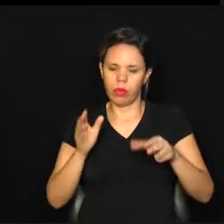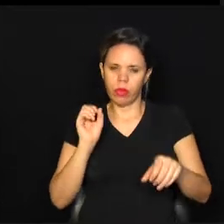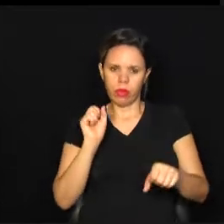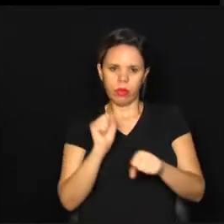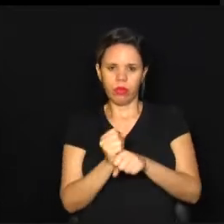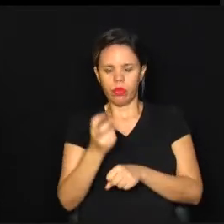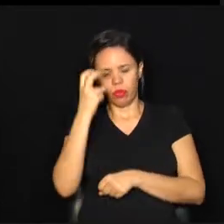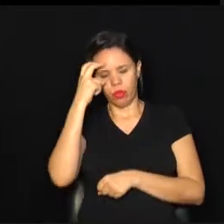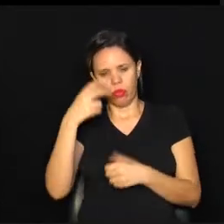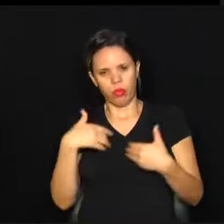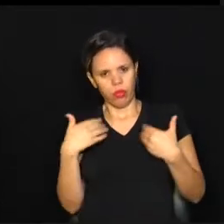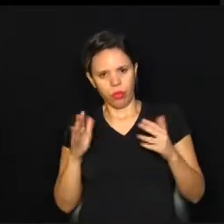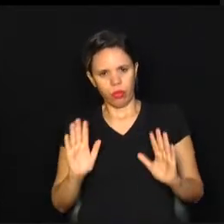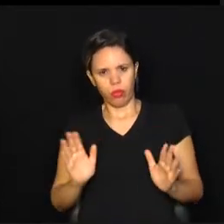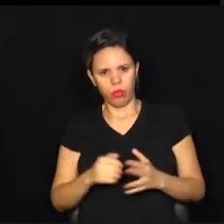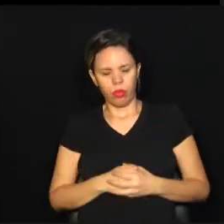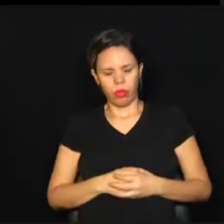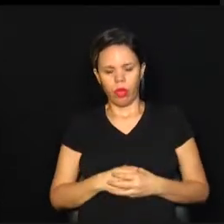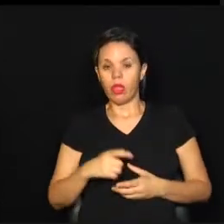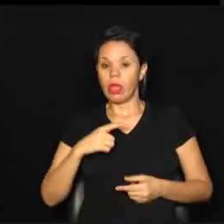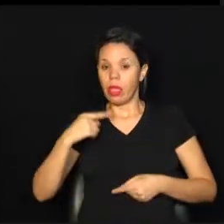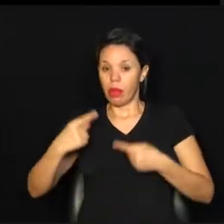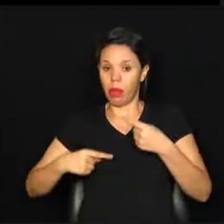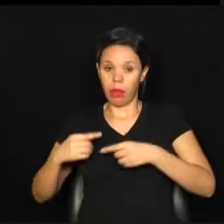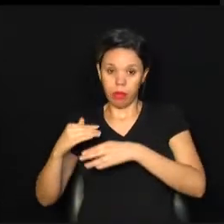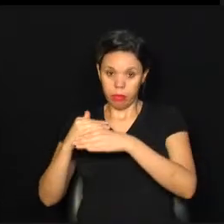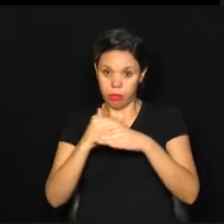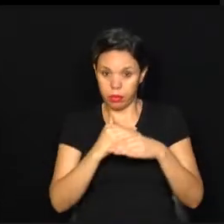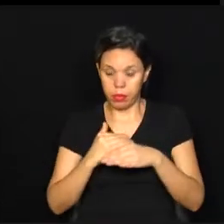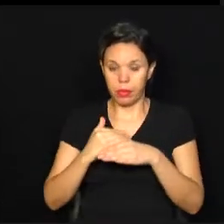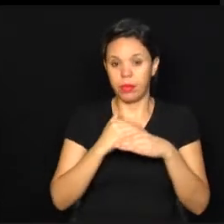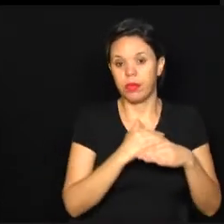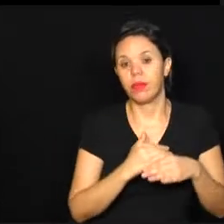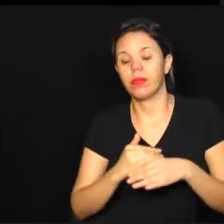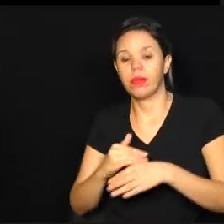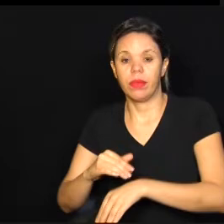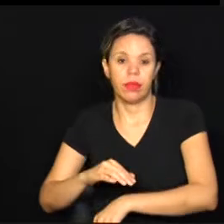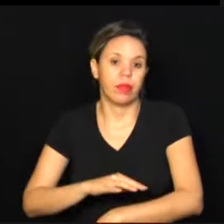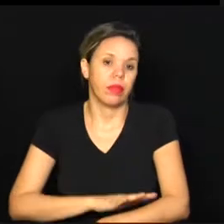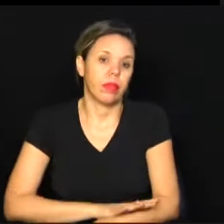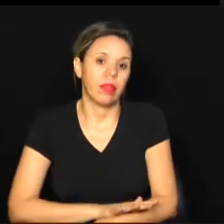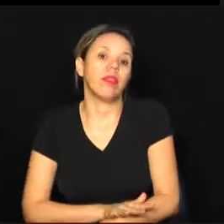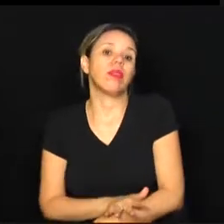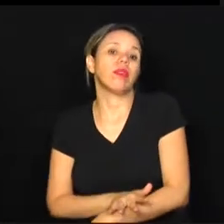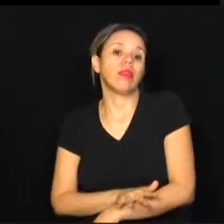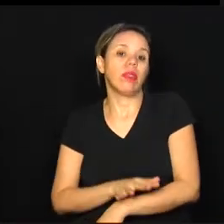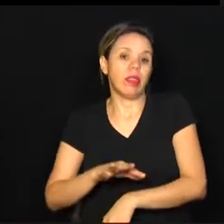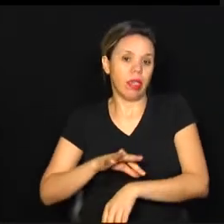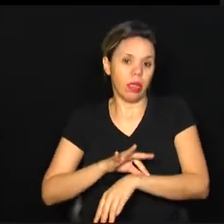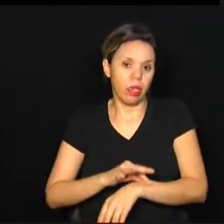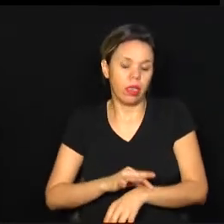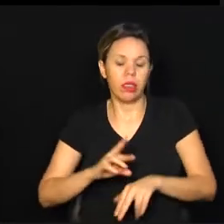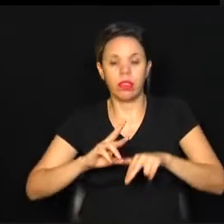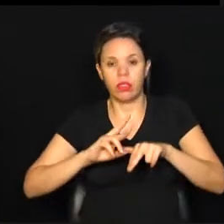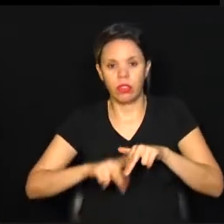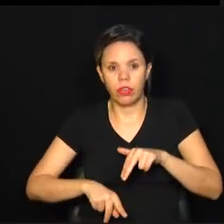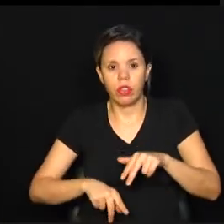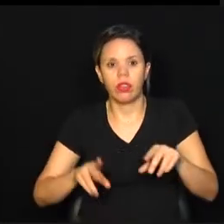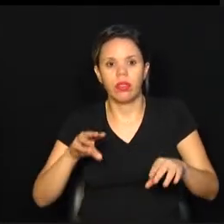e o lazer. Temos o debate da equidade, né, da equidade de raça, da equidade de gênero, que entrou no debate urbano